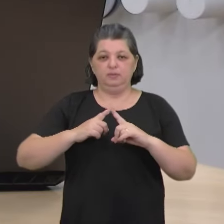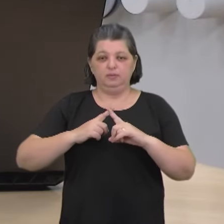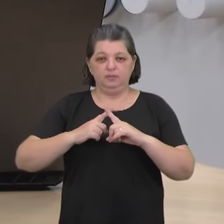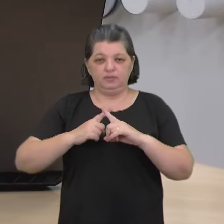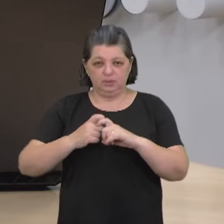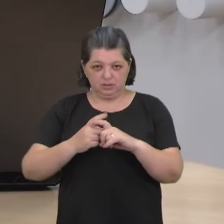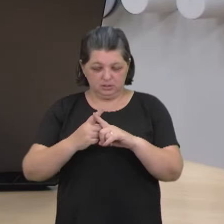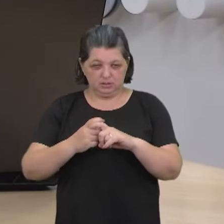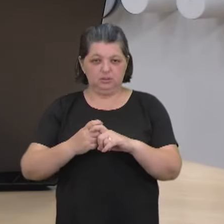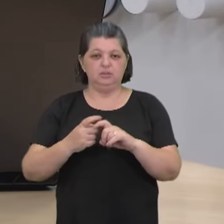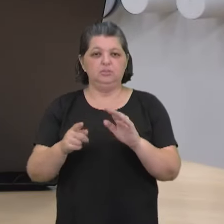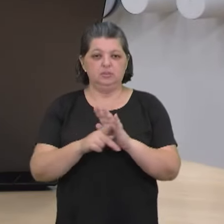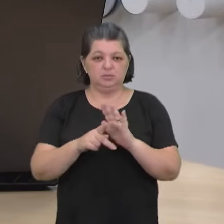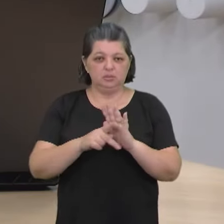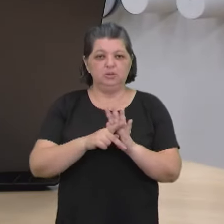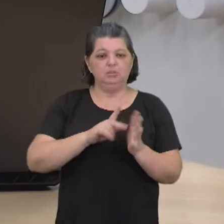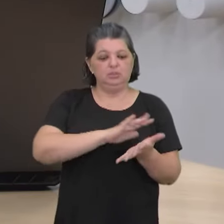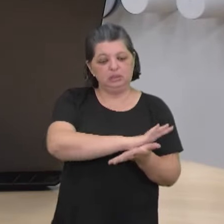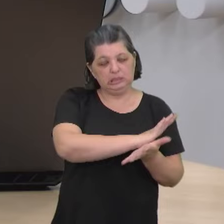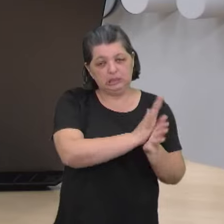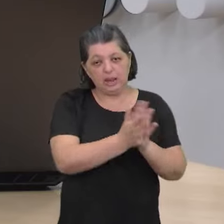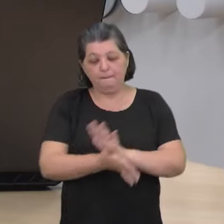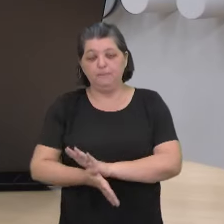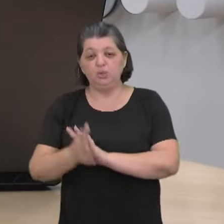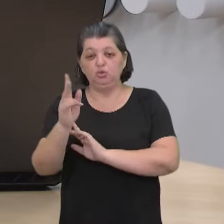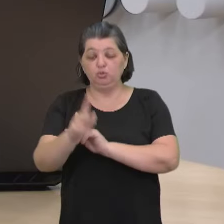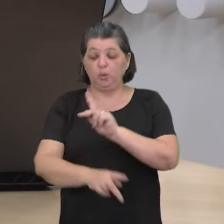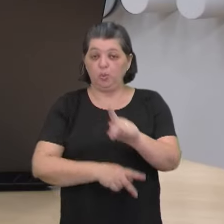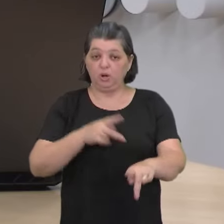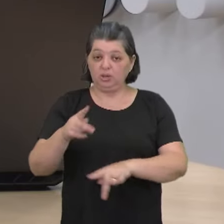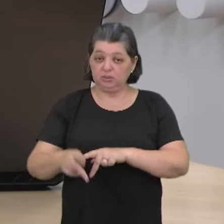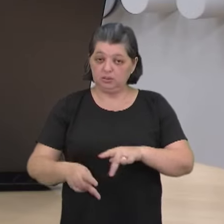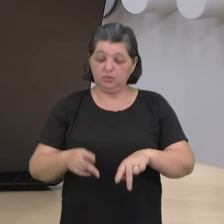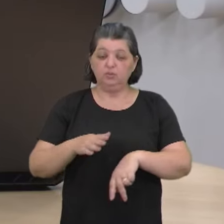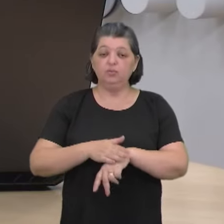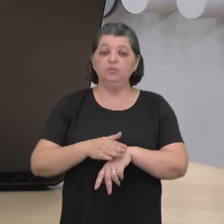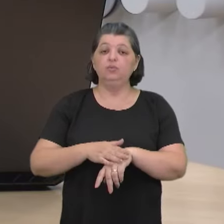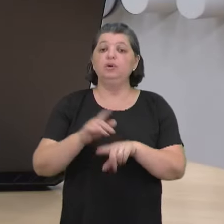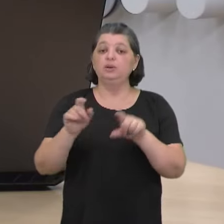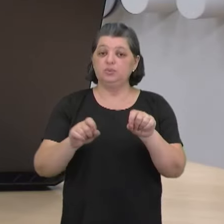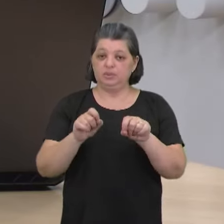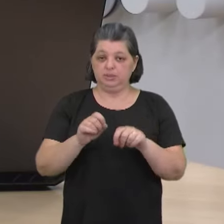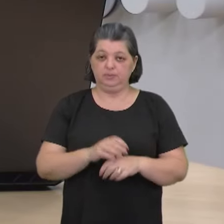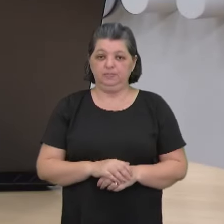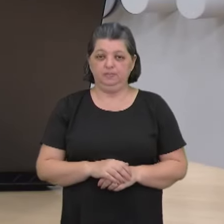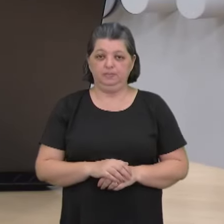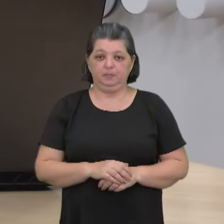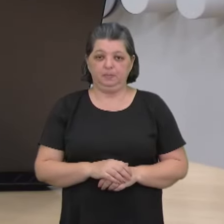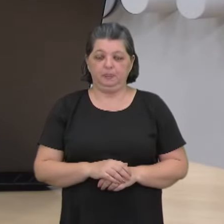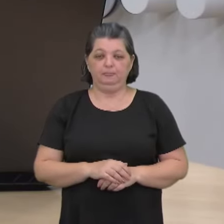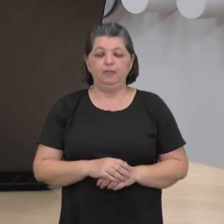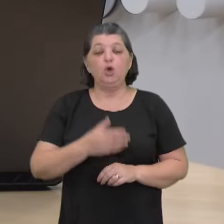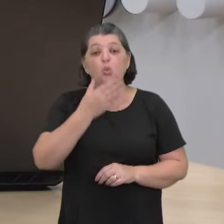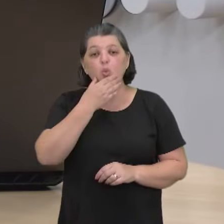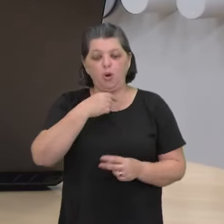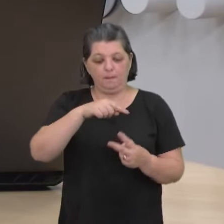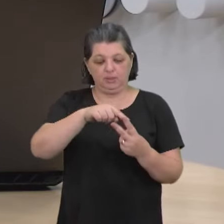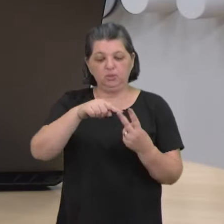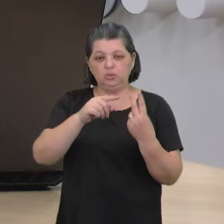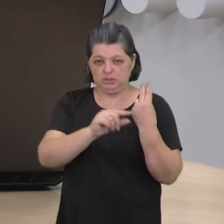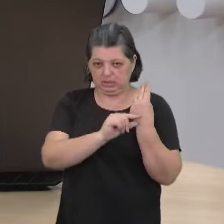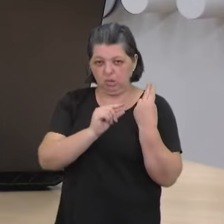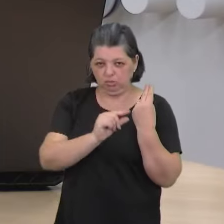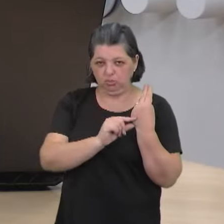século XX, extermínio de populações, fazem parte, dizem os autores, né, na